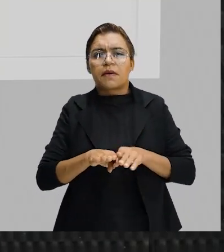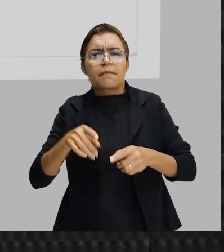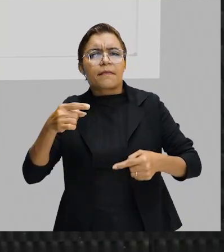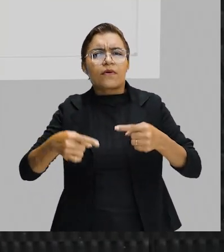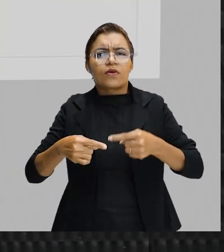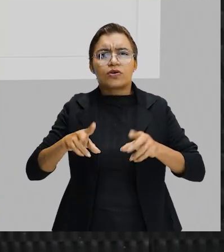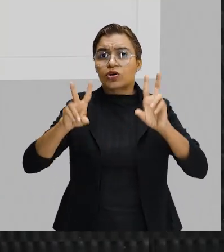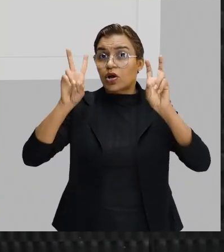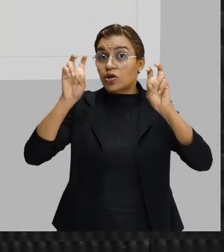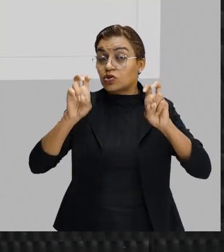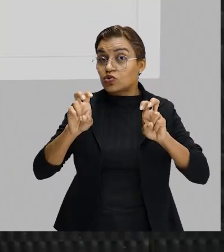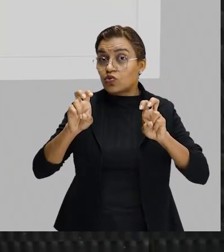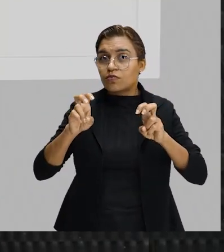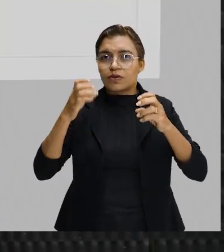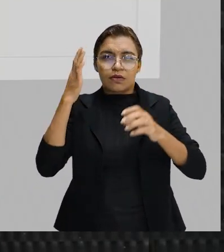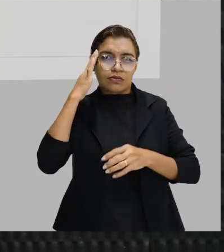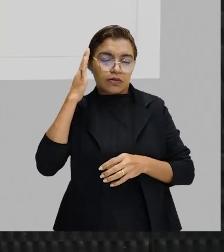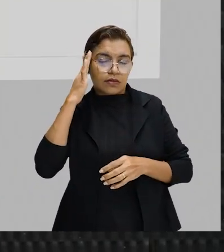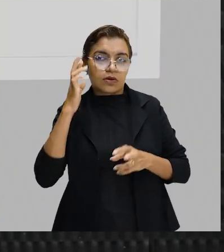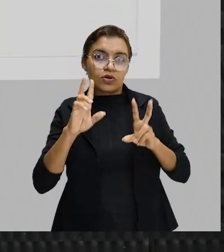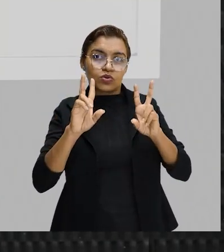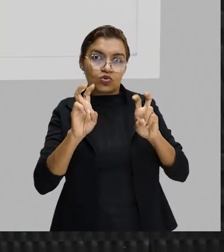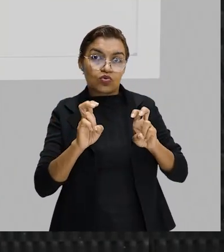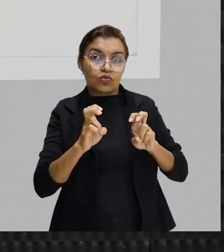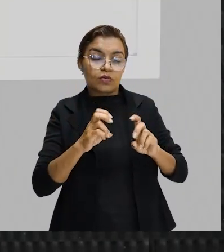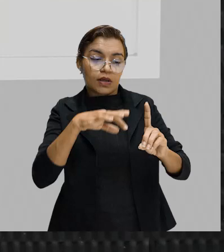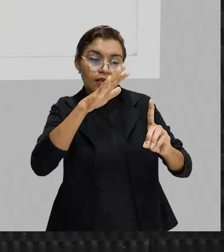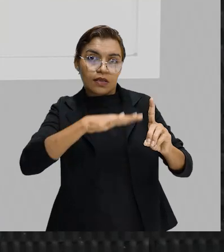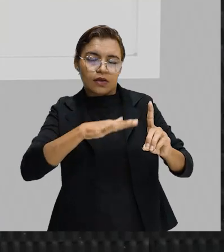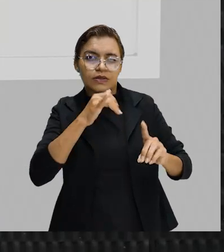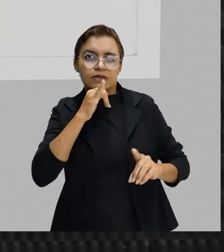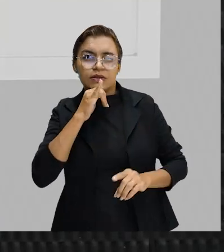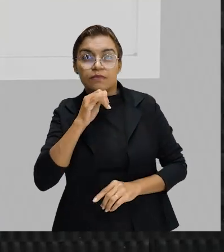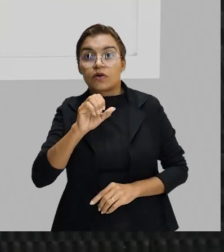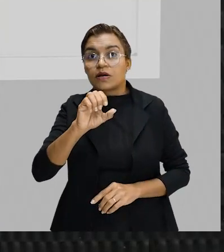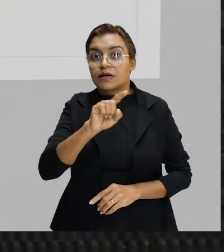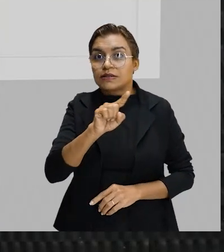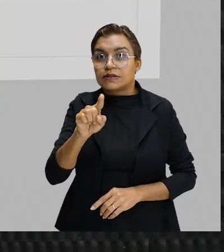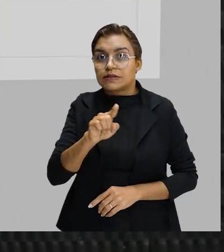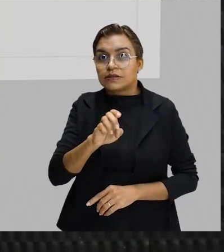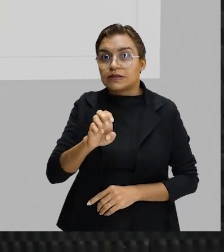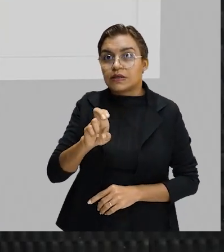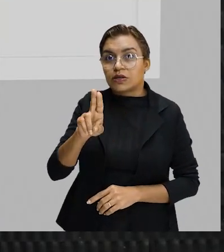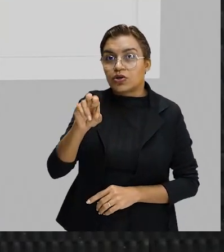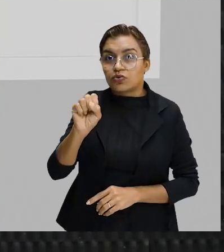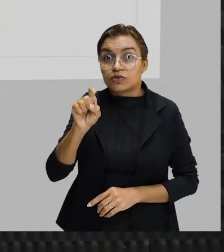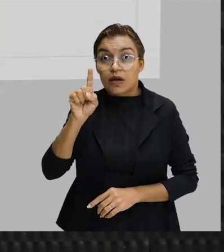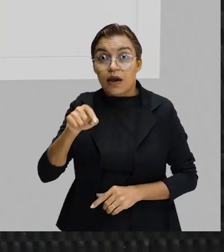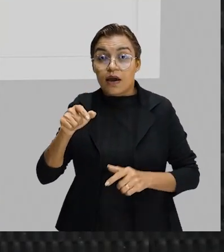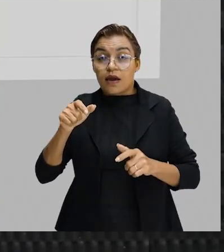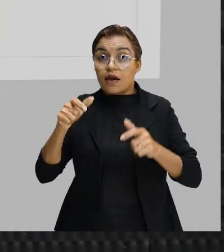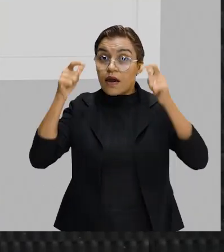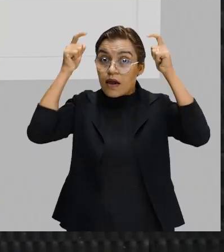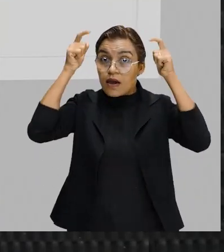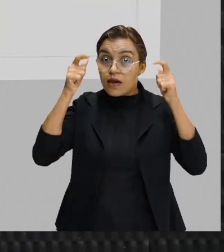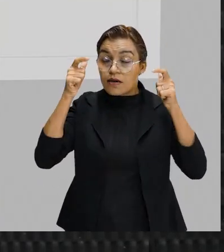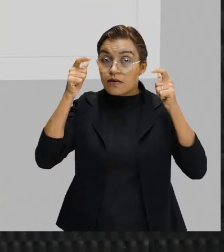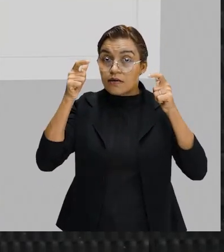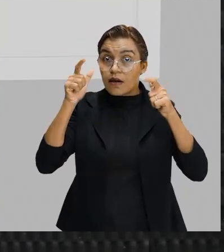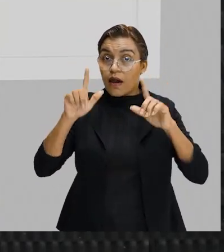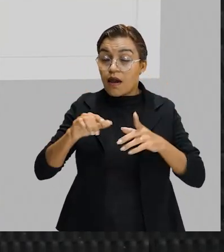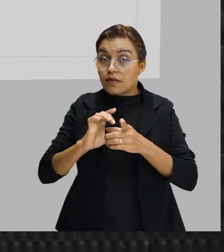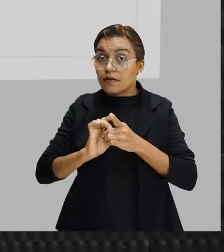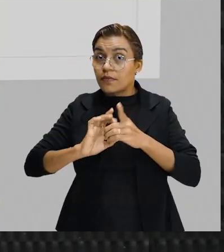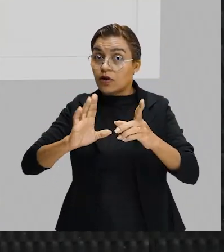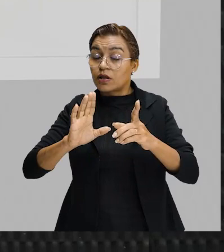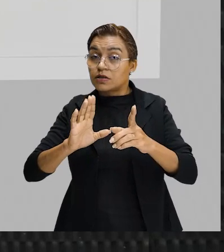um pouco. Veja só, no Olimpo, Zeus é o rei, mas a democracia é que manda na Hélade.